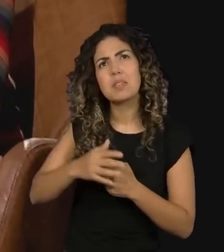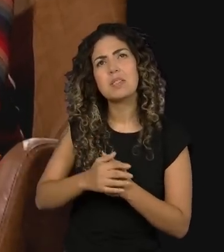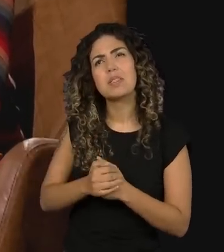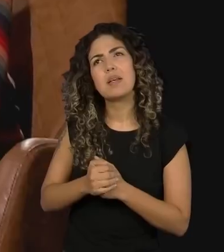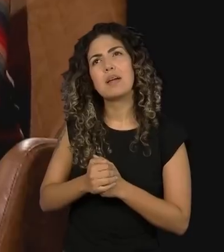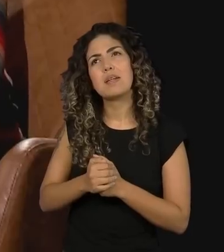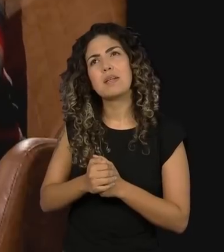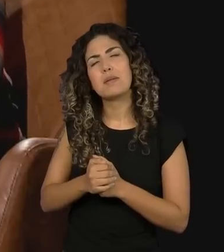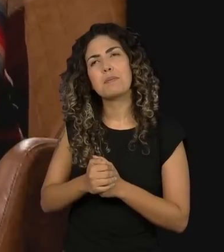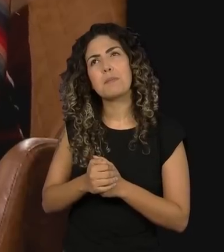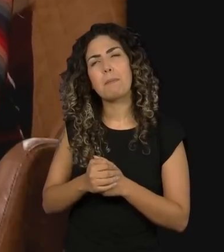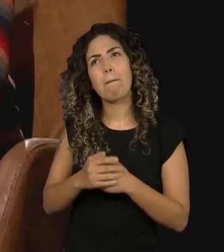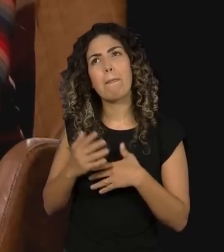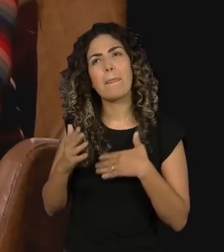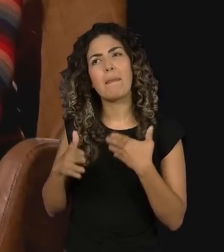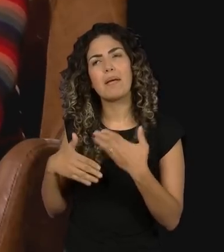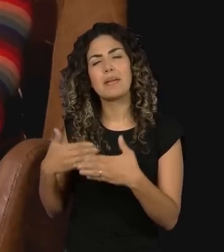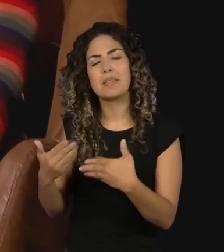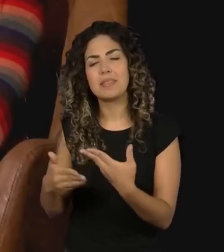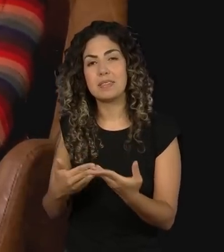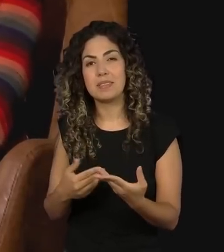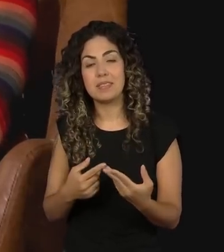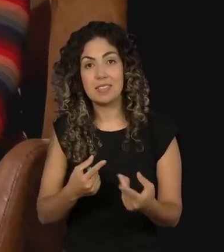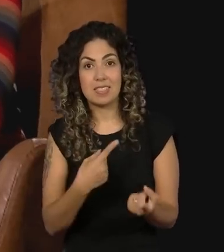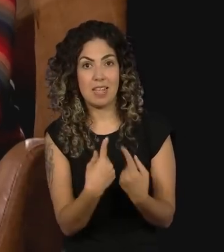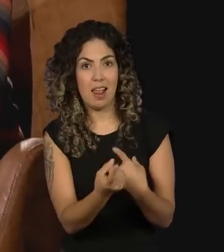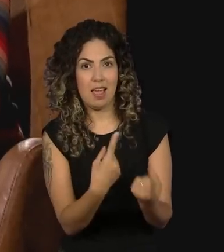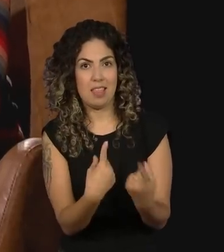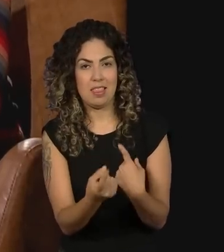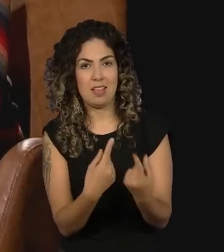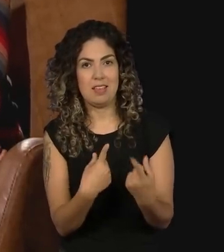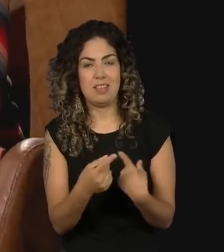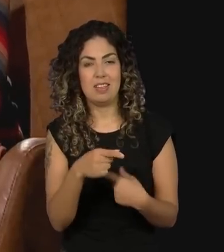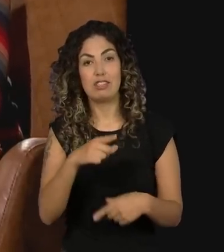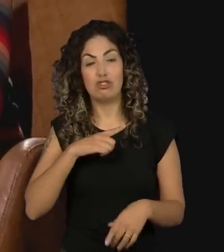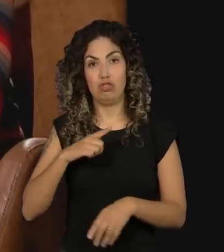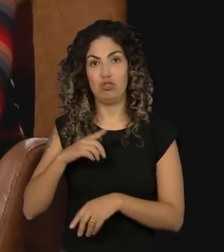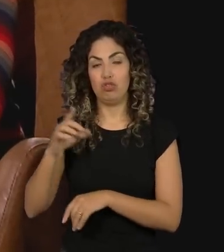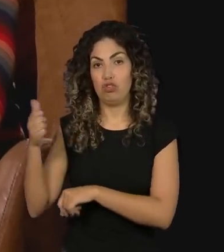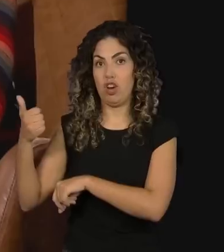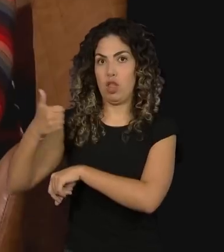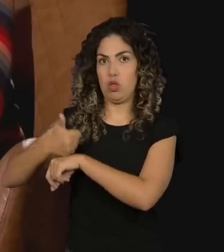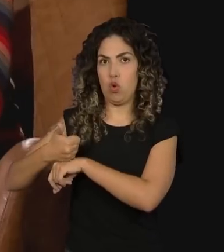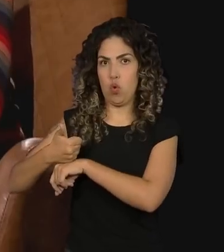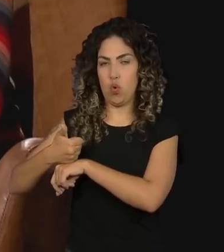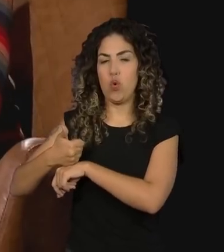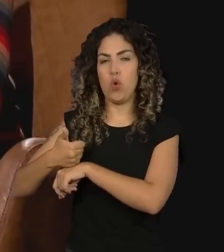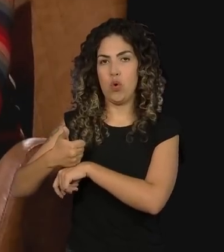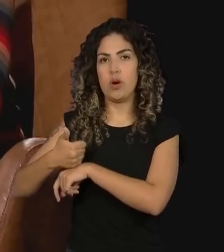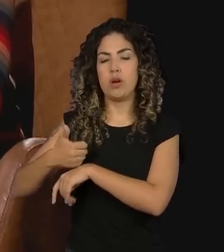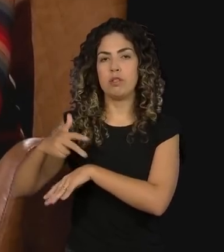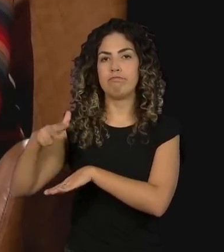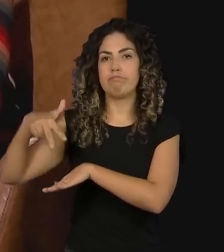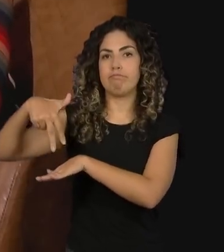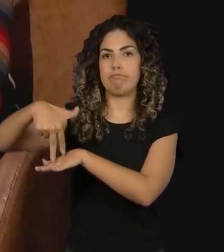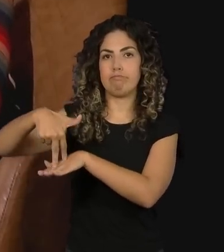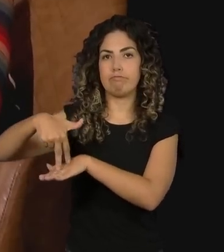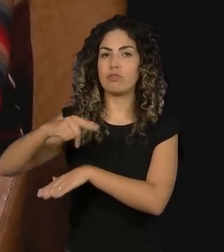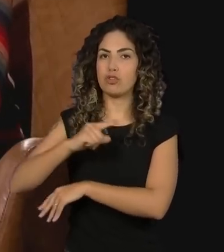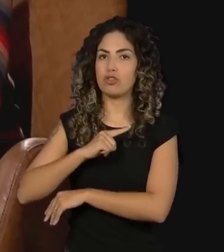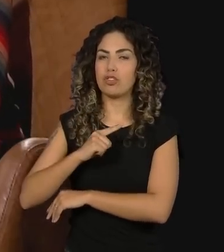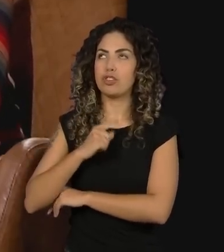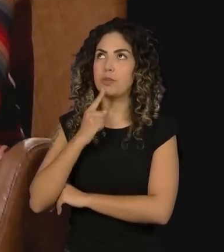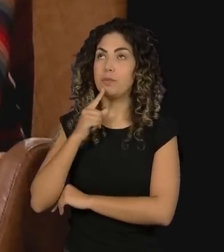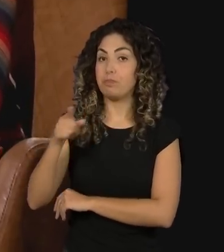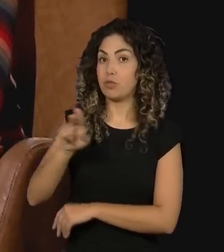Aí na estrada estava um diretor no palco, na plateia, e